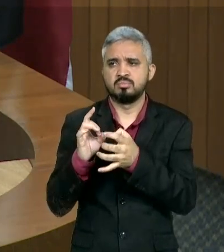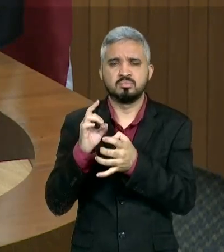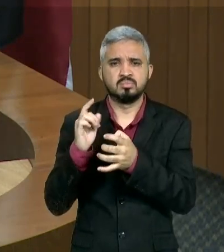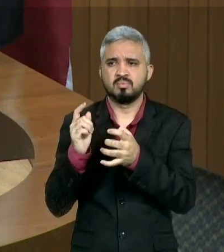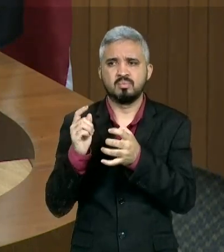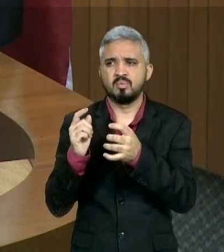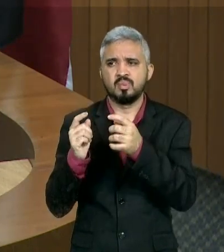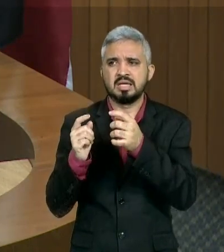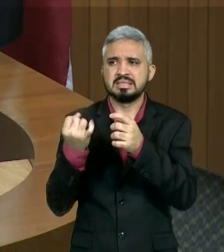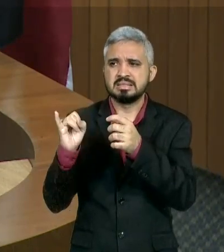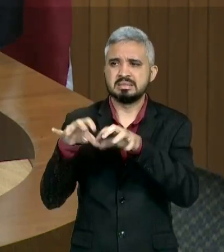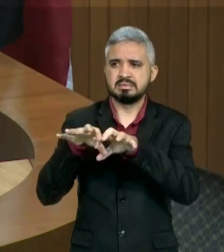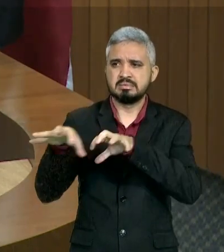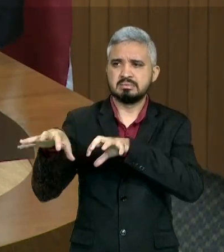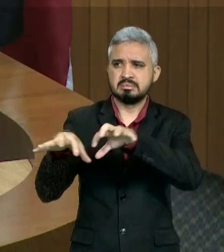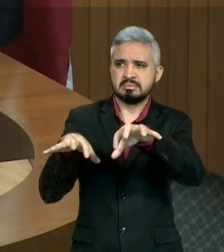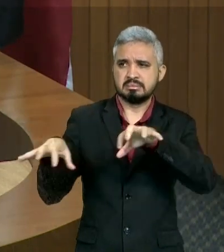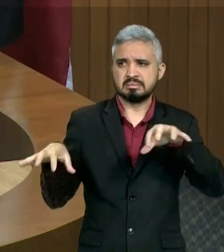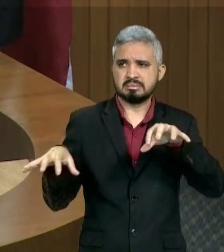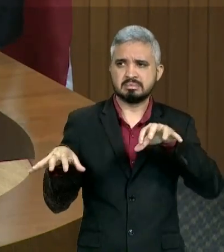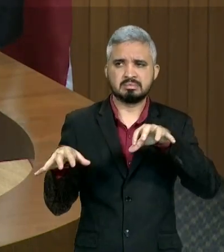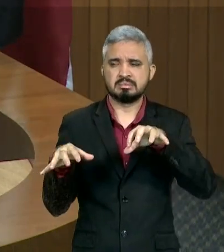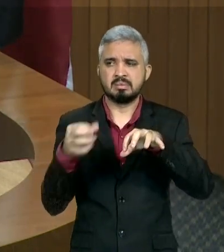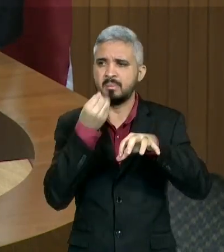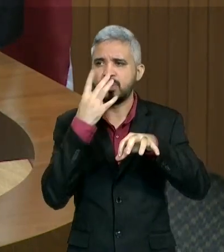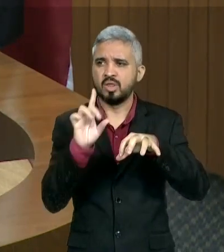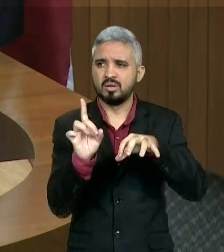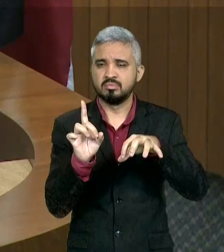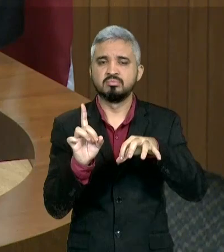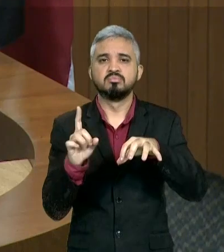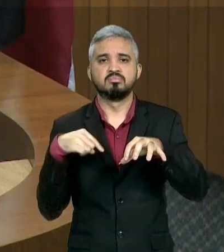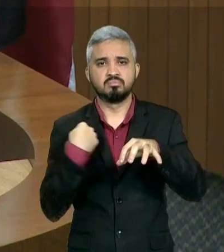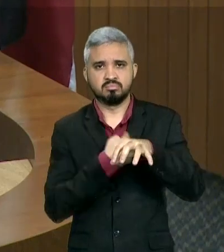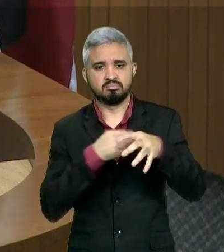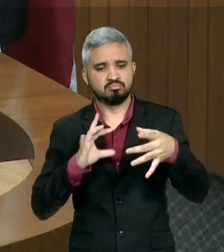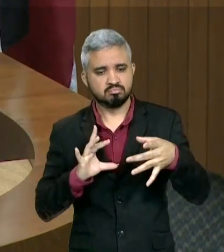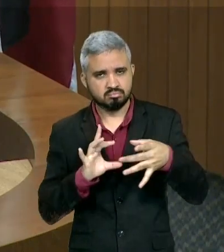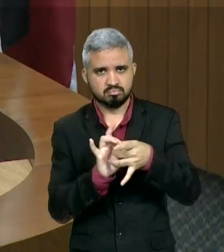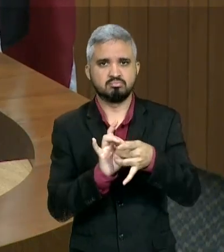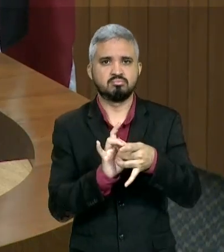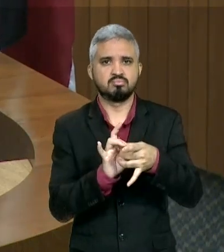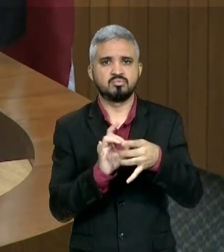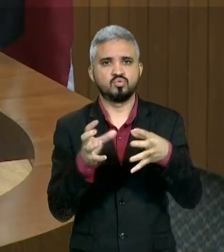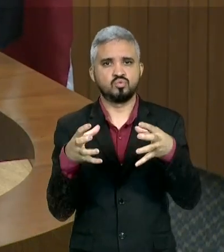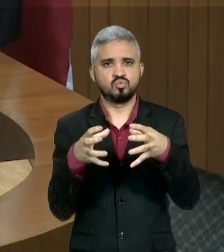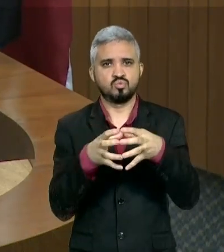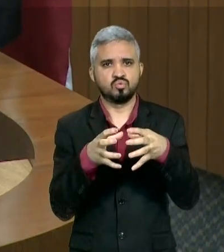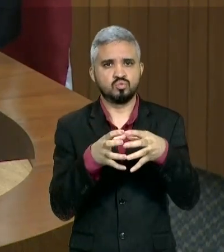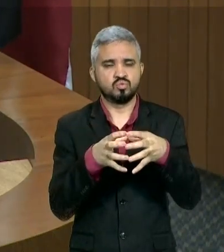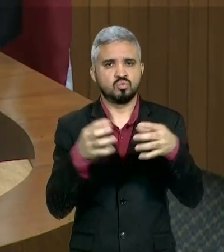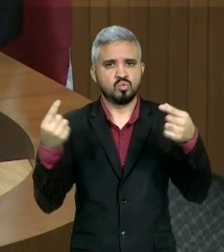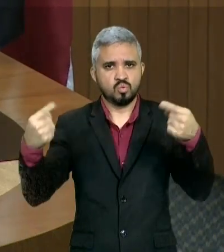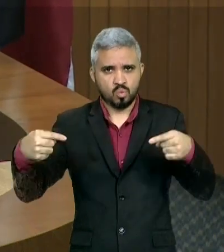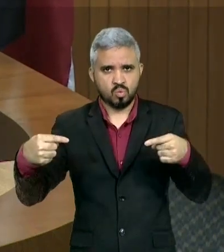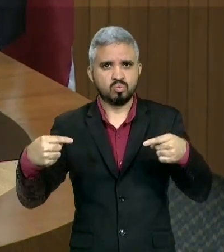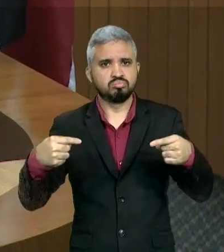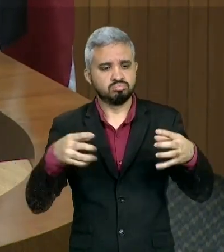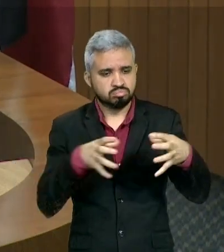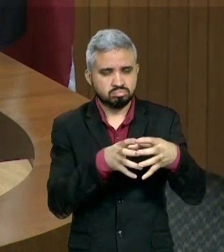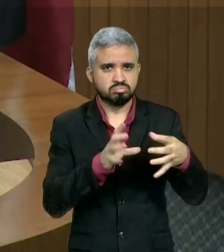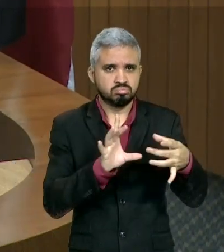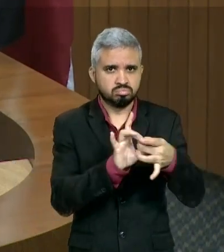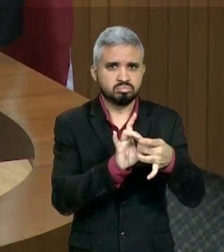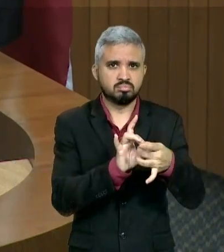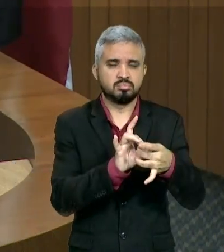melhora para a atual gestão. E a gente unindo a oposição, eu acho que é o melhor caminho para que a gente possa ganhar. O deputado